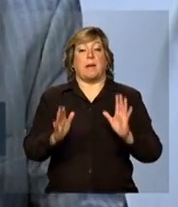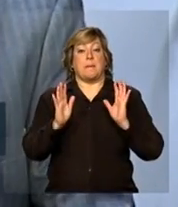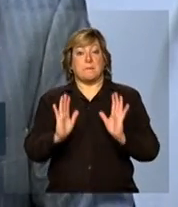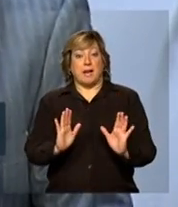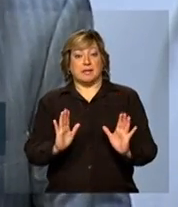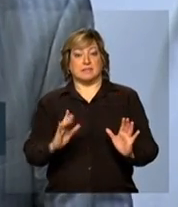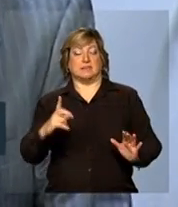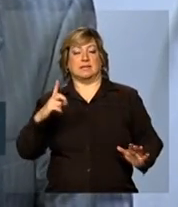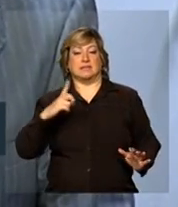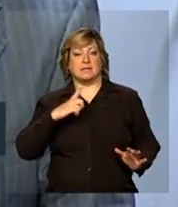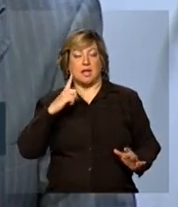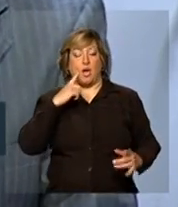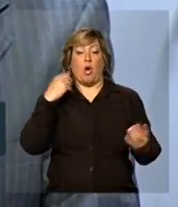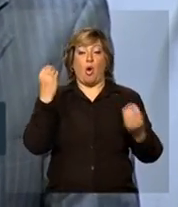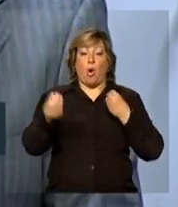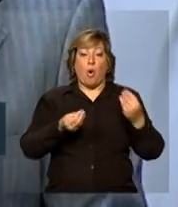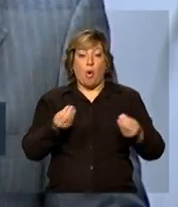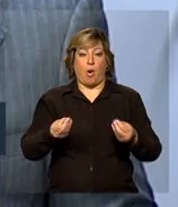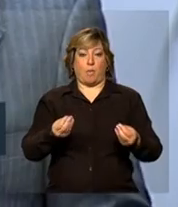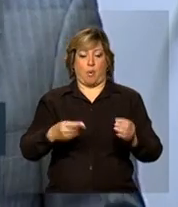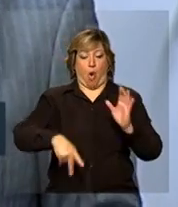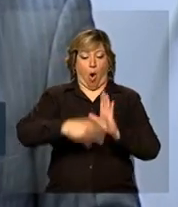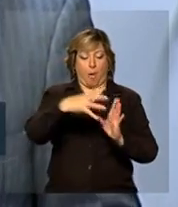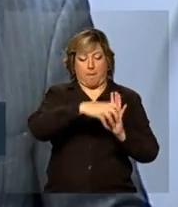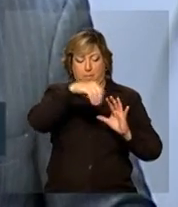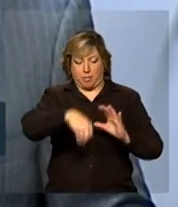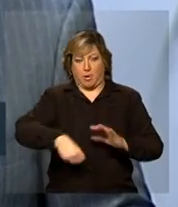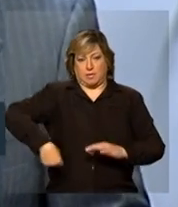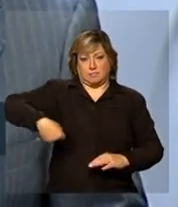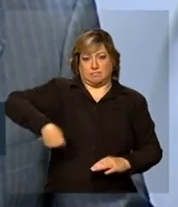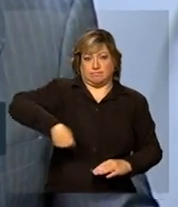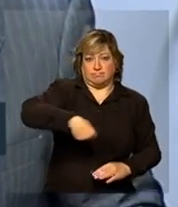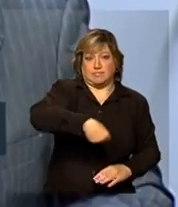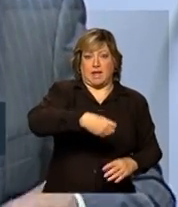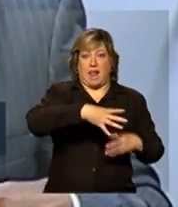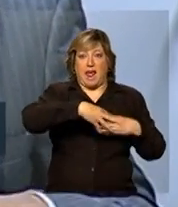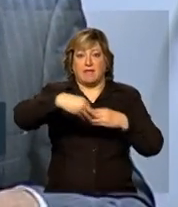estrutura que capte esse órgão, que informe adequadamente a família, que